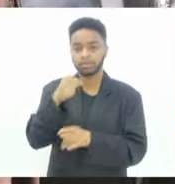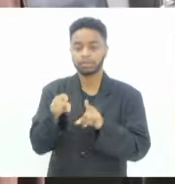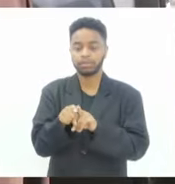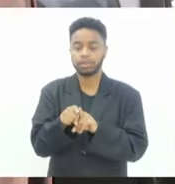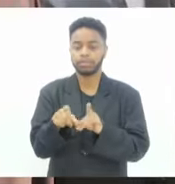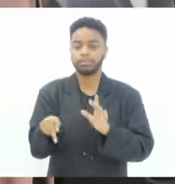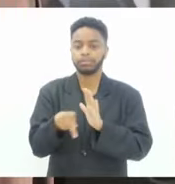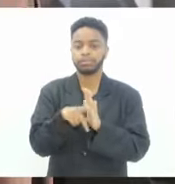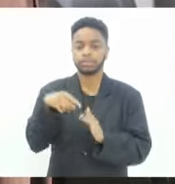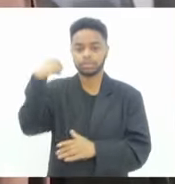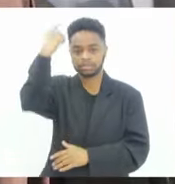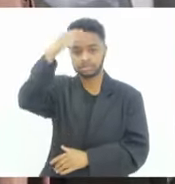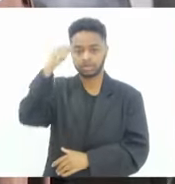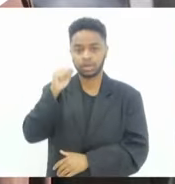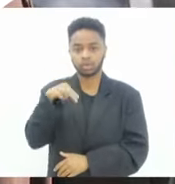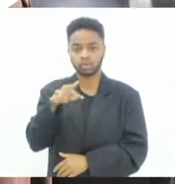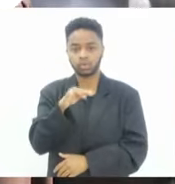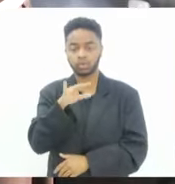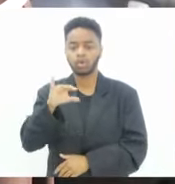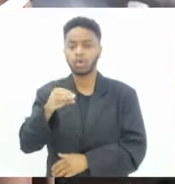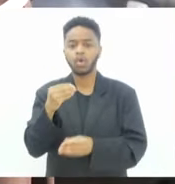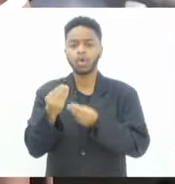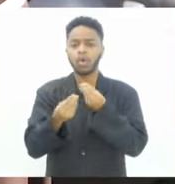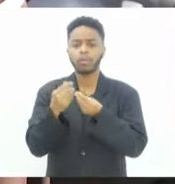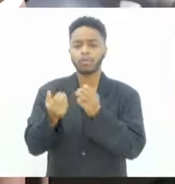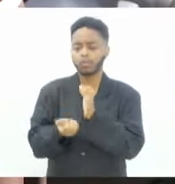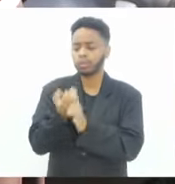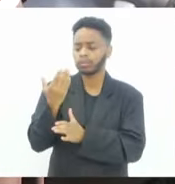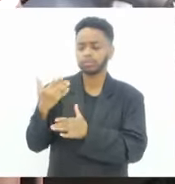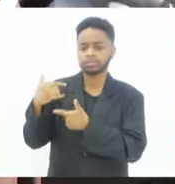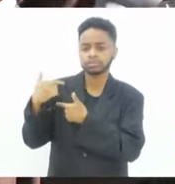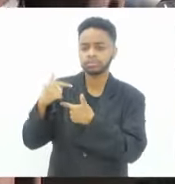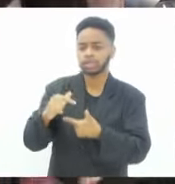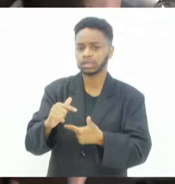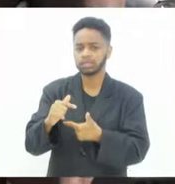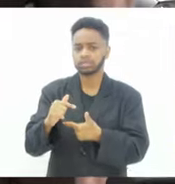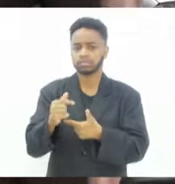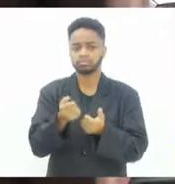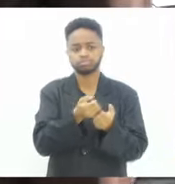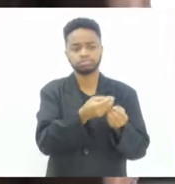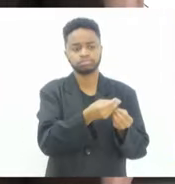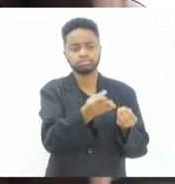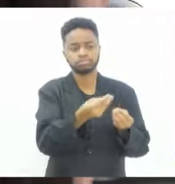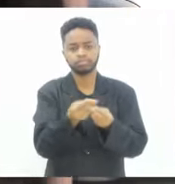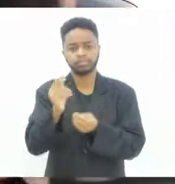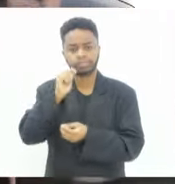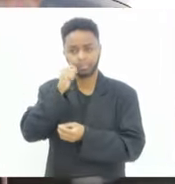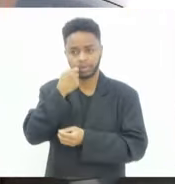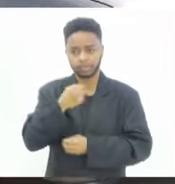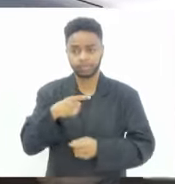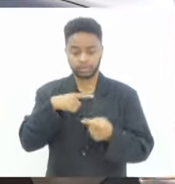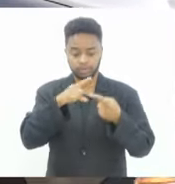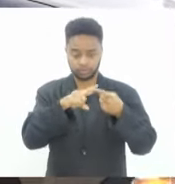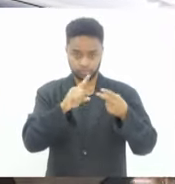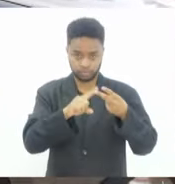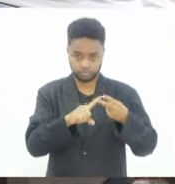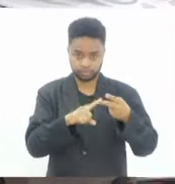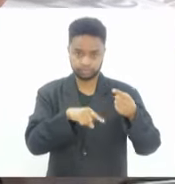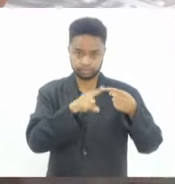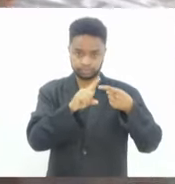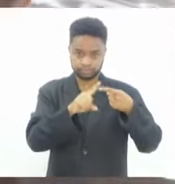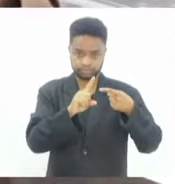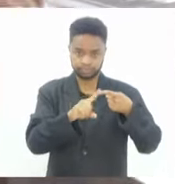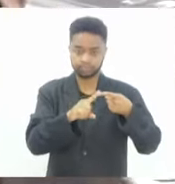Antônio, uma tradição. Frei, como é que surgiu essa tradição dessa distribuição dos pãezinhos? Foram duas as motivações. Primeiro,